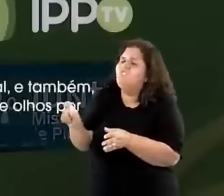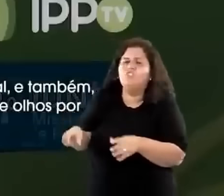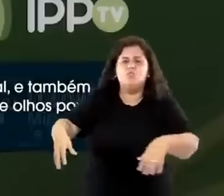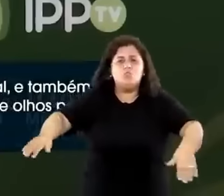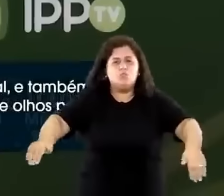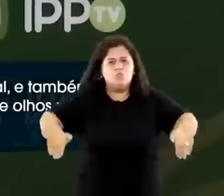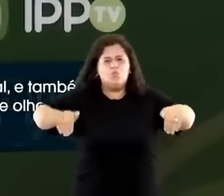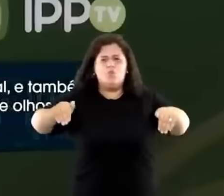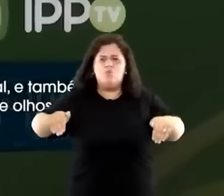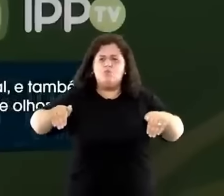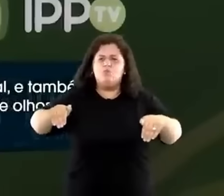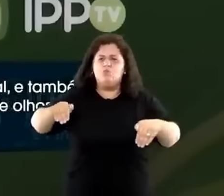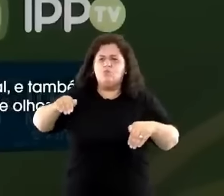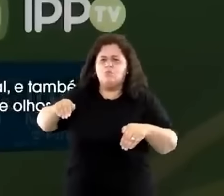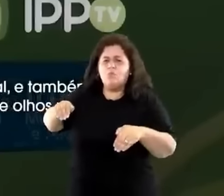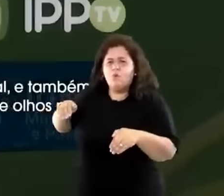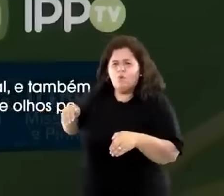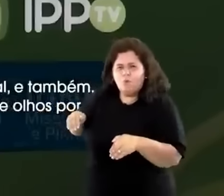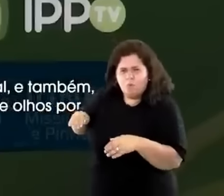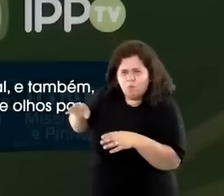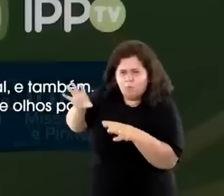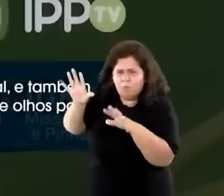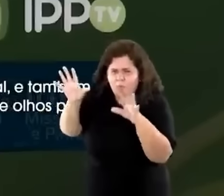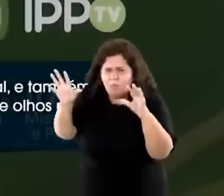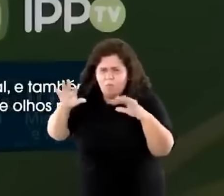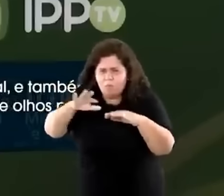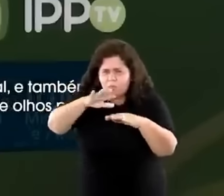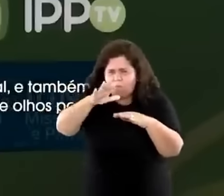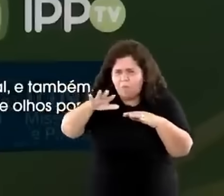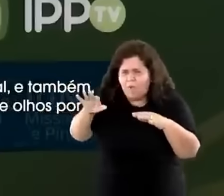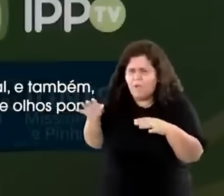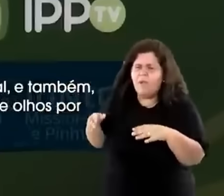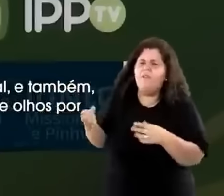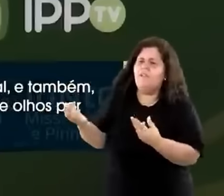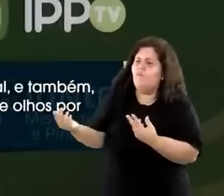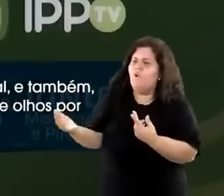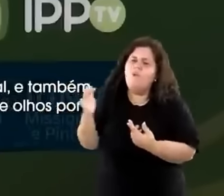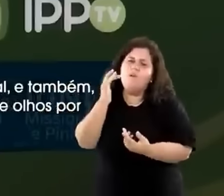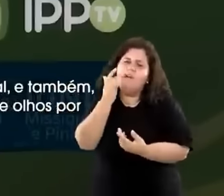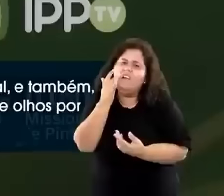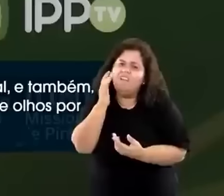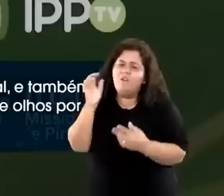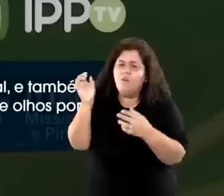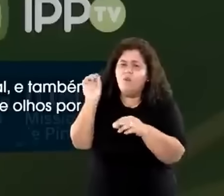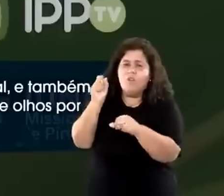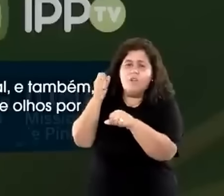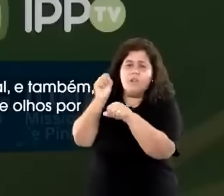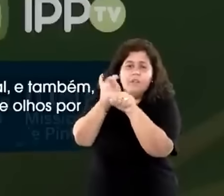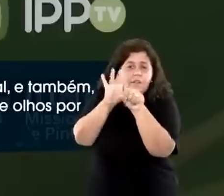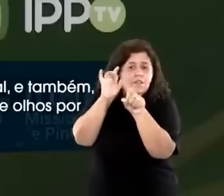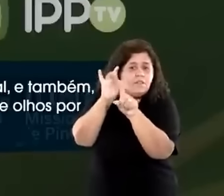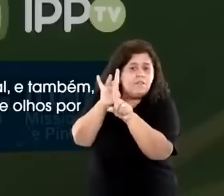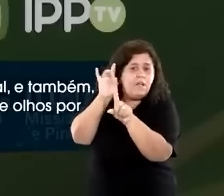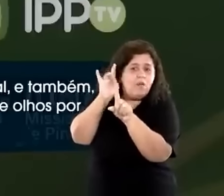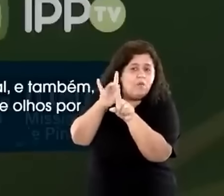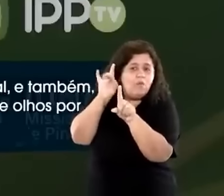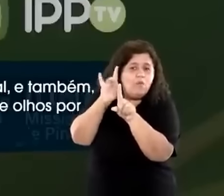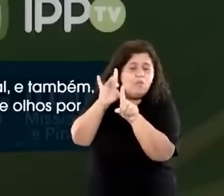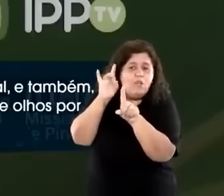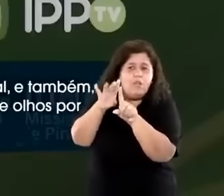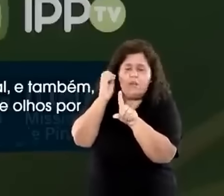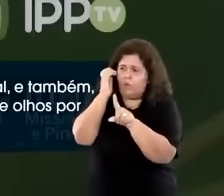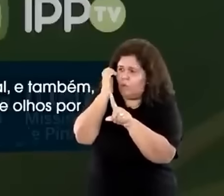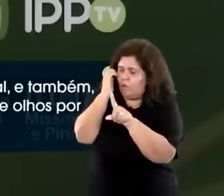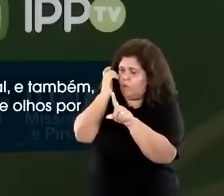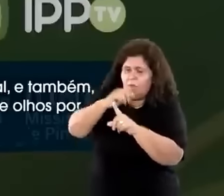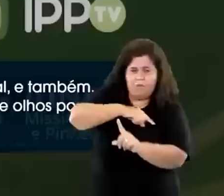Trono Como que o mar de de vidro semelhante ao Cristal e também no meio do Trono